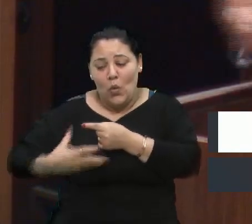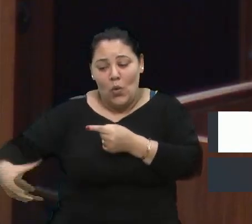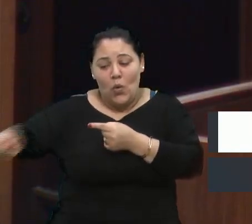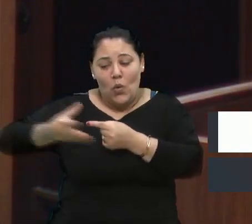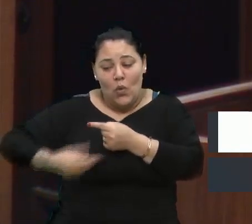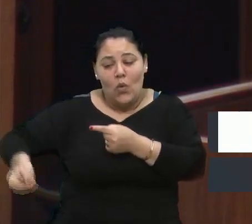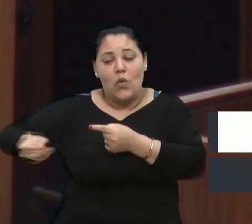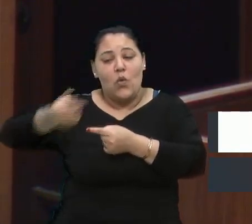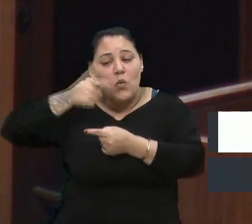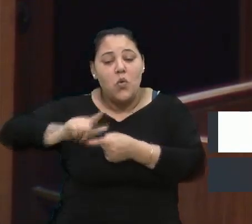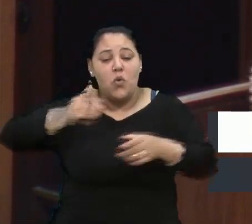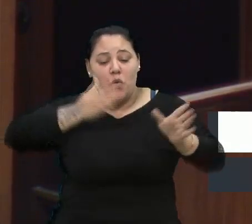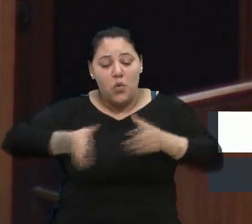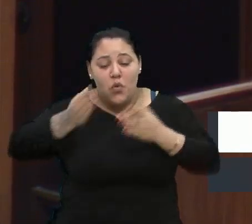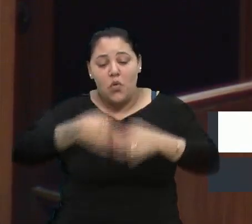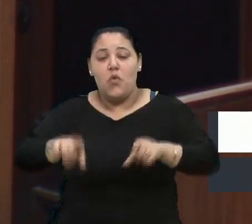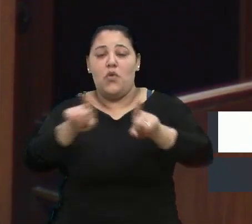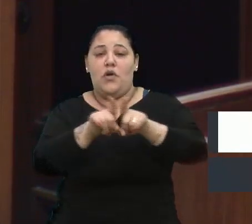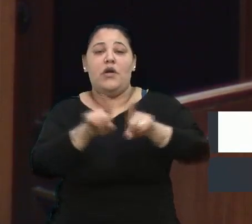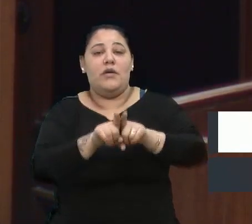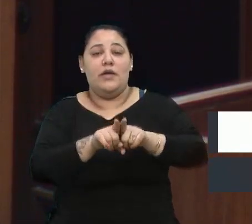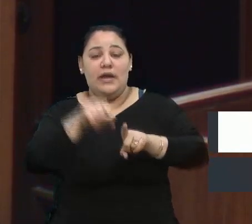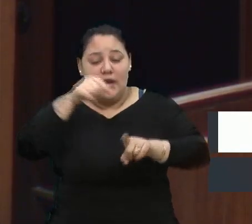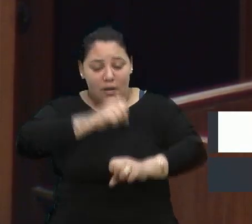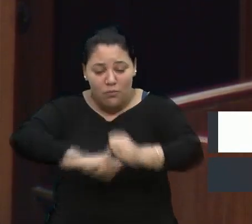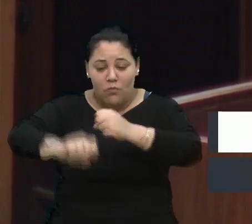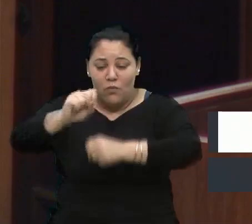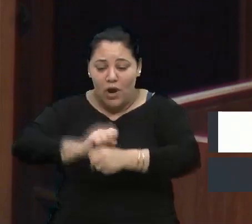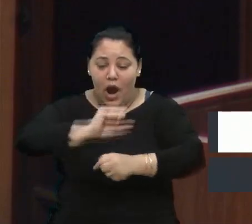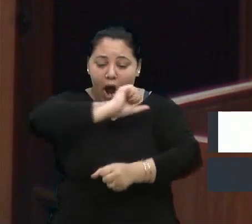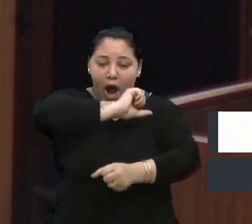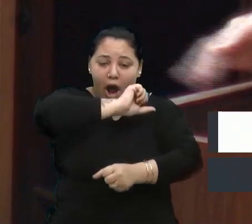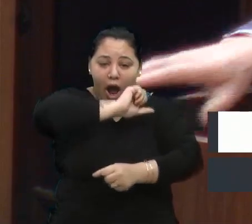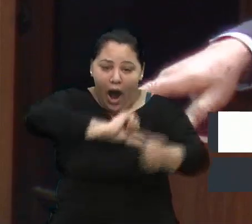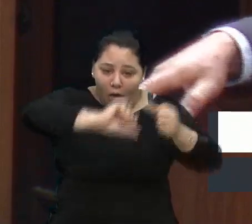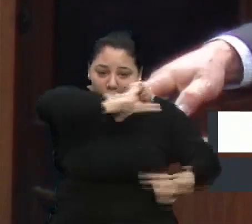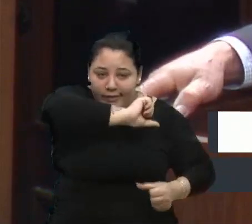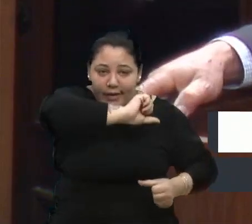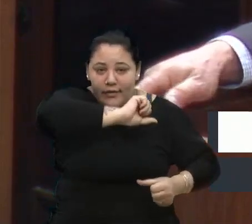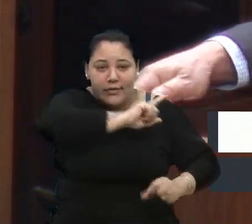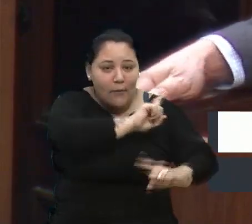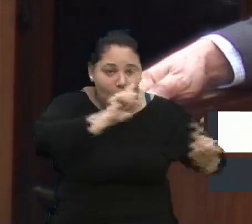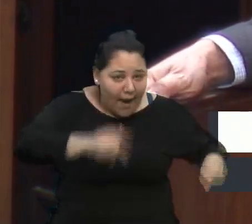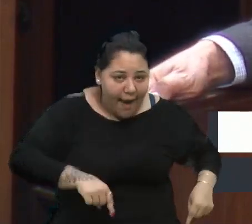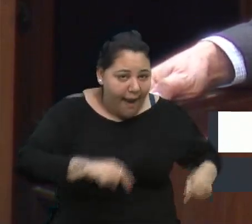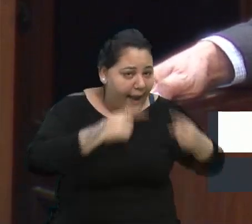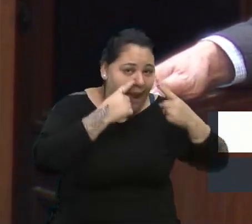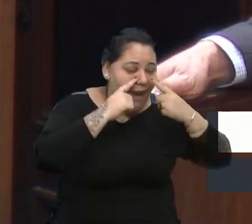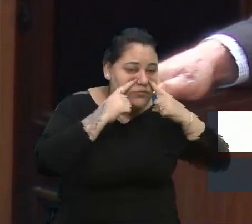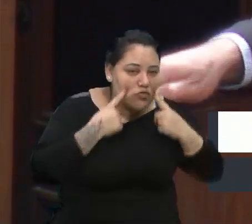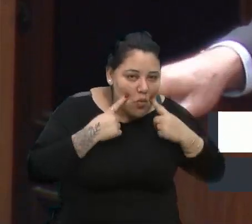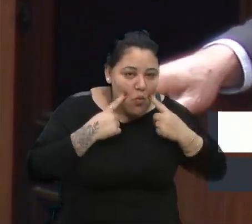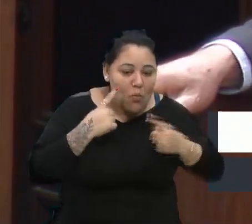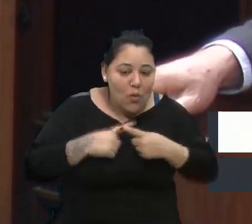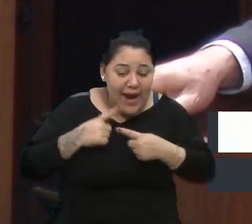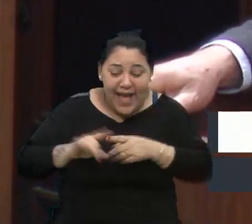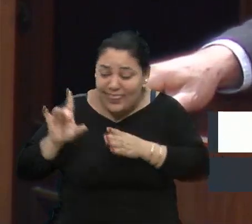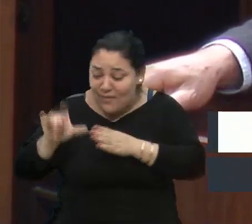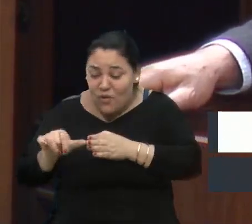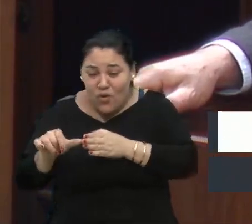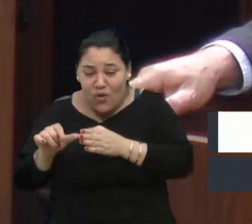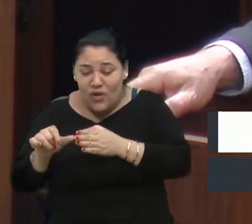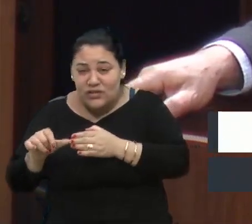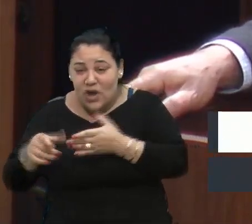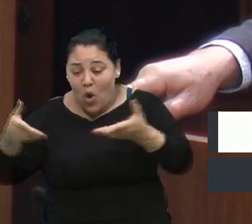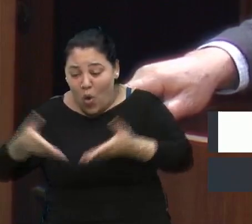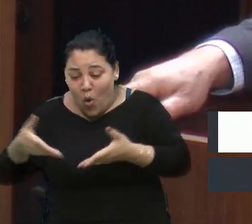e esse ano é justamente o contrário. Não é um choro, mas é a consequência que vai refletir logo, logo. Então, sim,